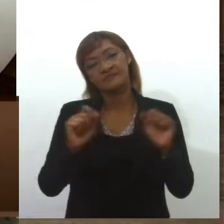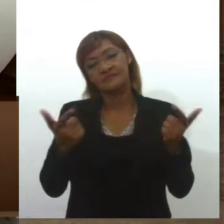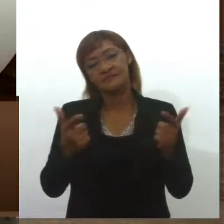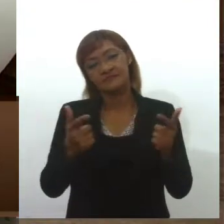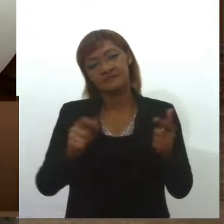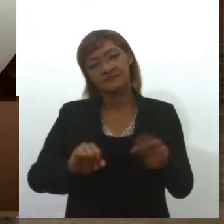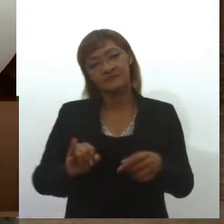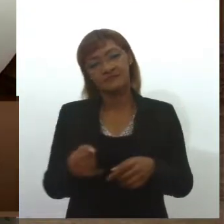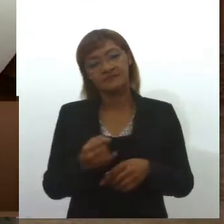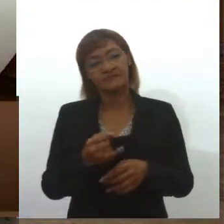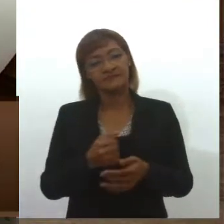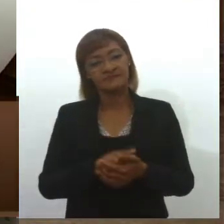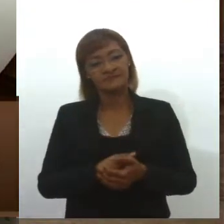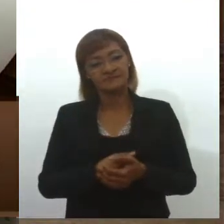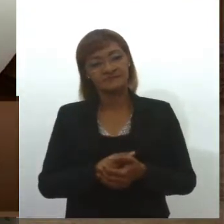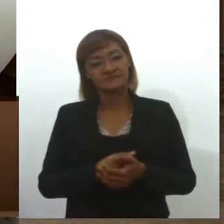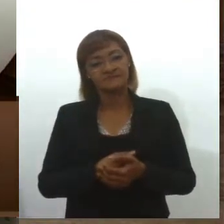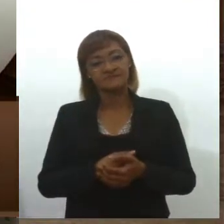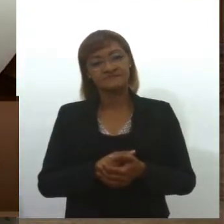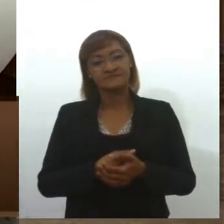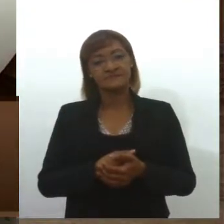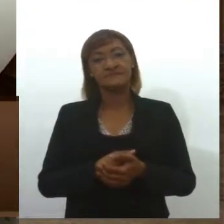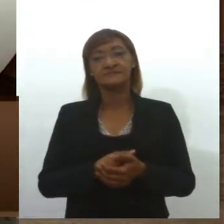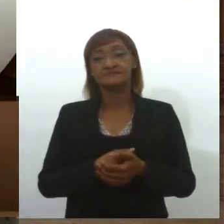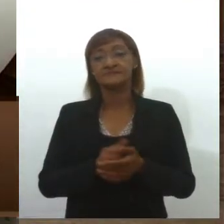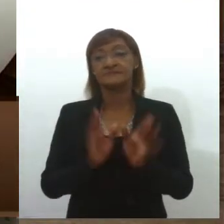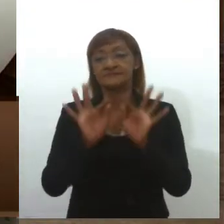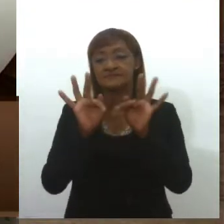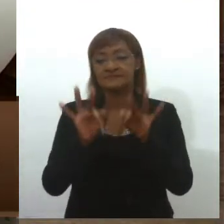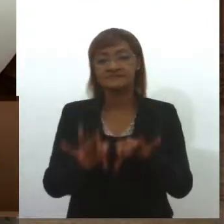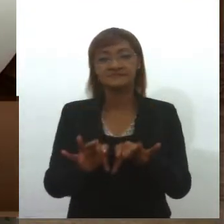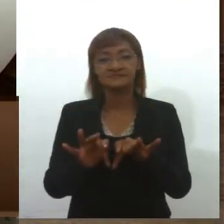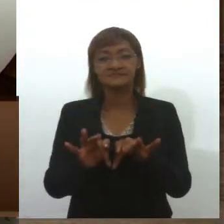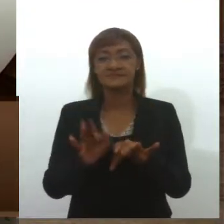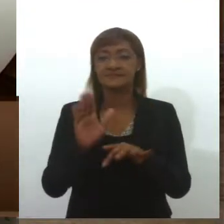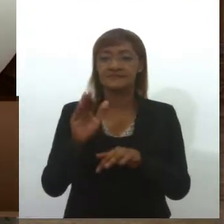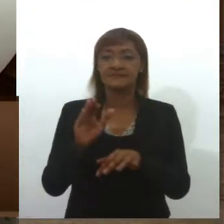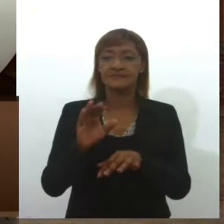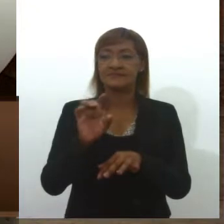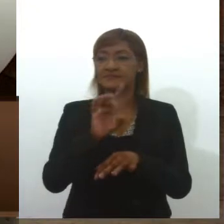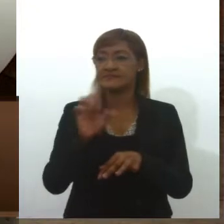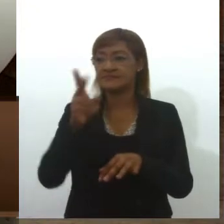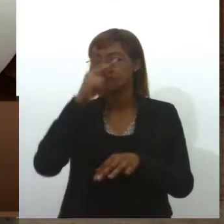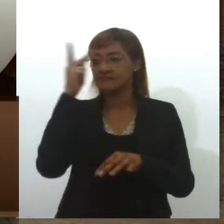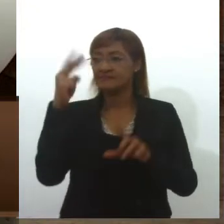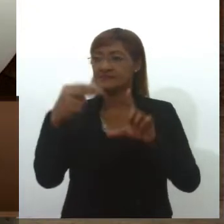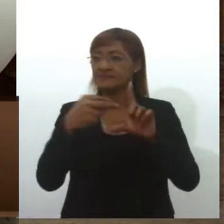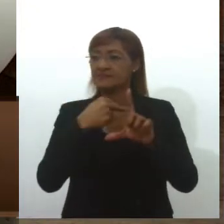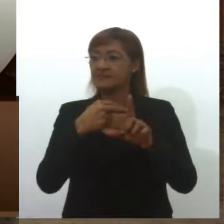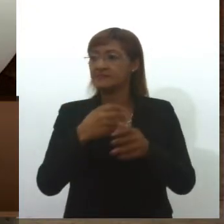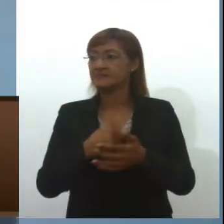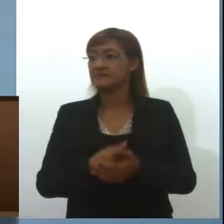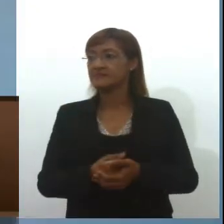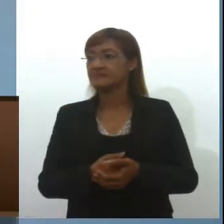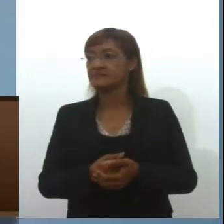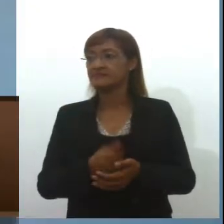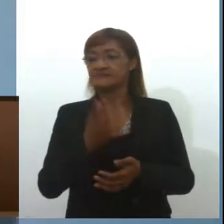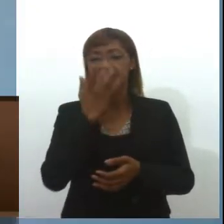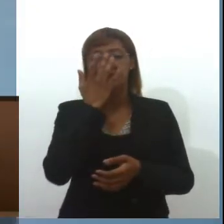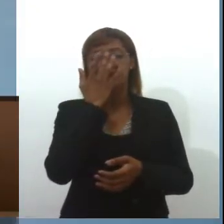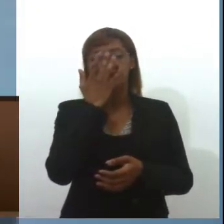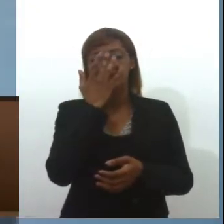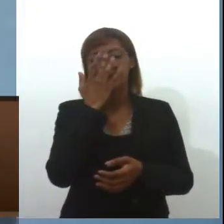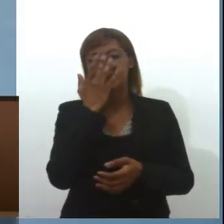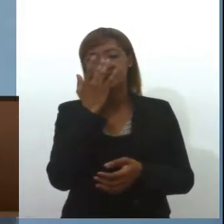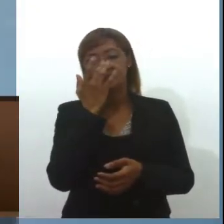se despede dos nossos telespectadores, internautas e também aqui de nós, né, Sandra? Isso. Eu agradeço novamente o convite, também